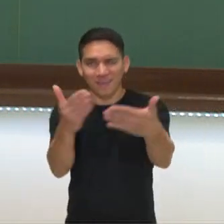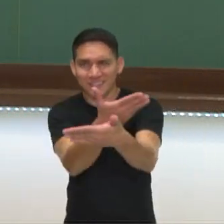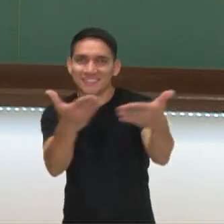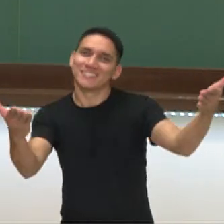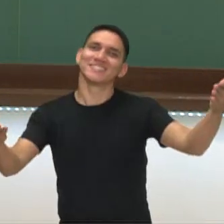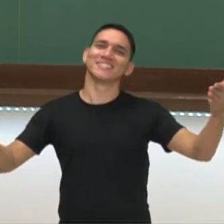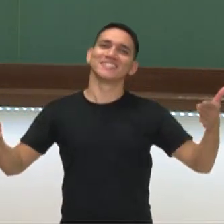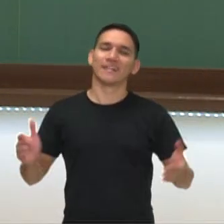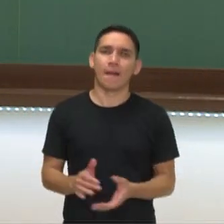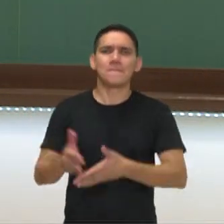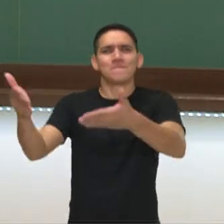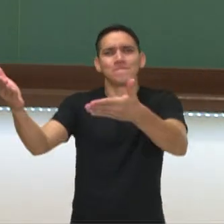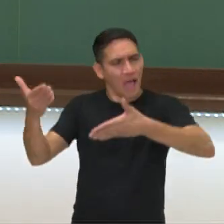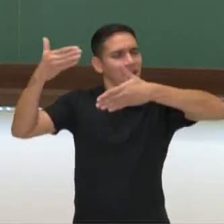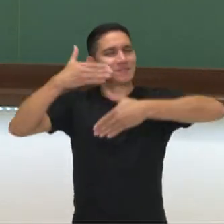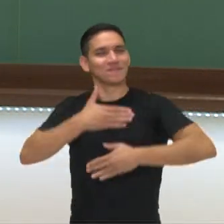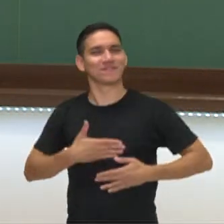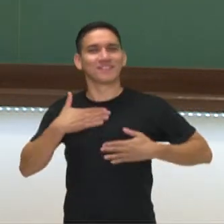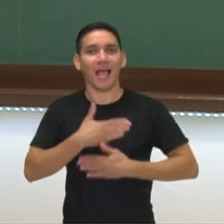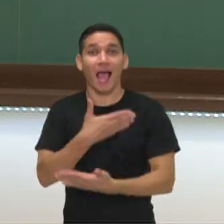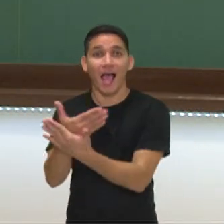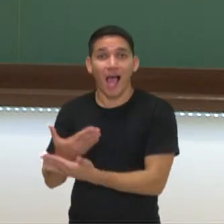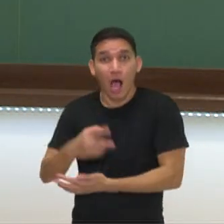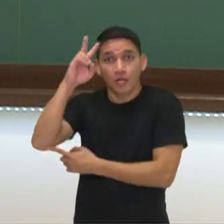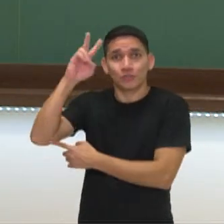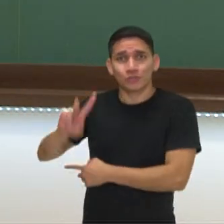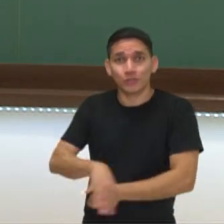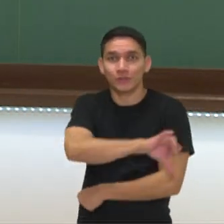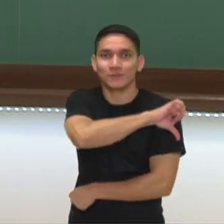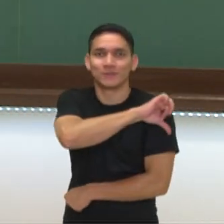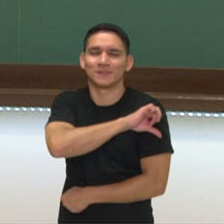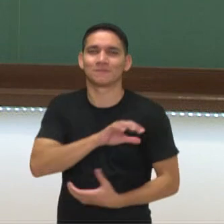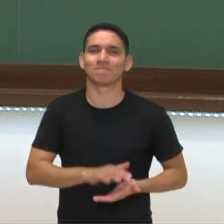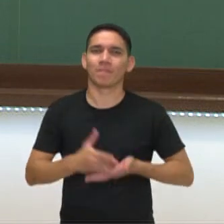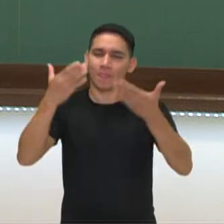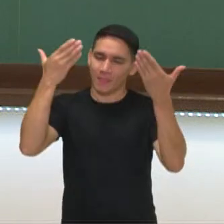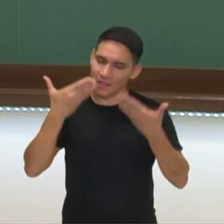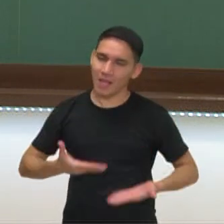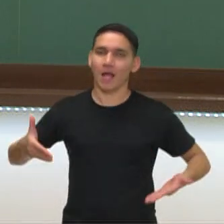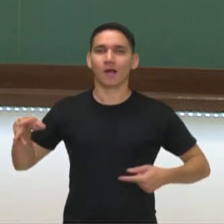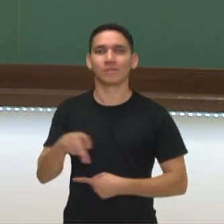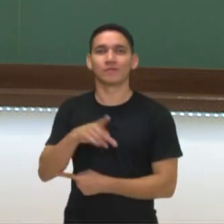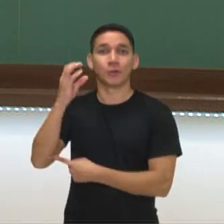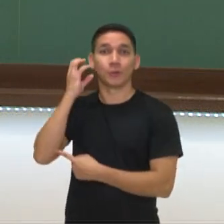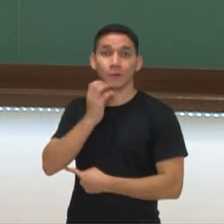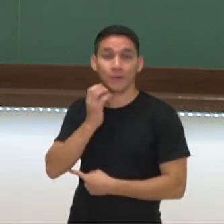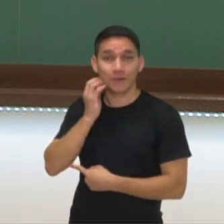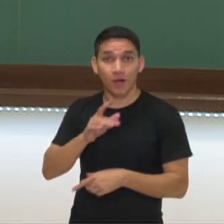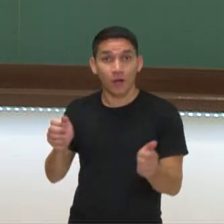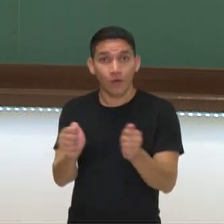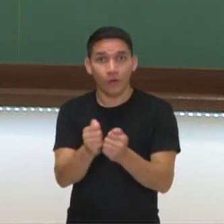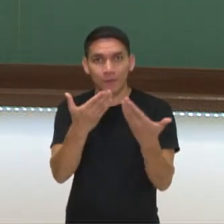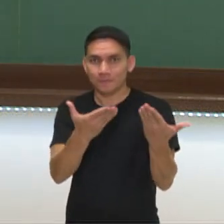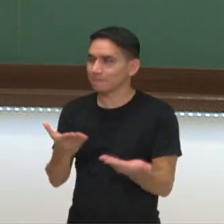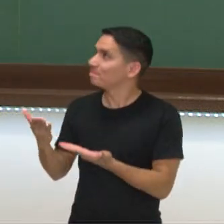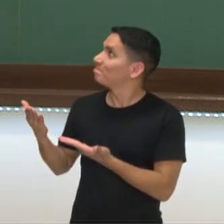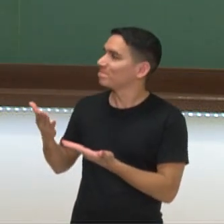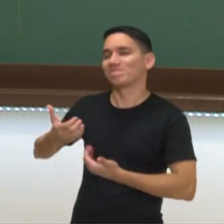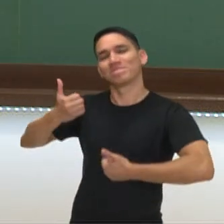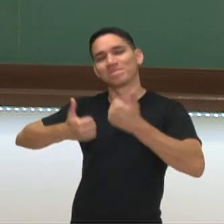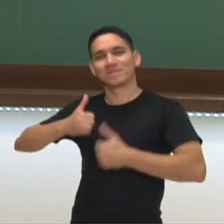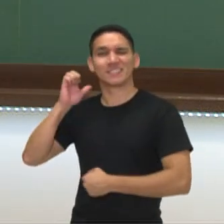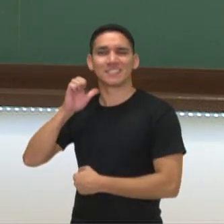Olá, povo! Bem-vindos à nossa aula de História do nono ano. Eu sou o professor Marlon. Junto com a gente, tá